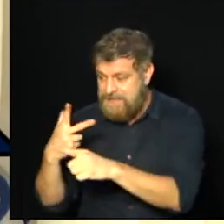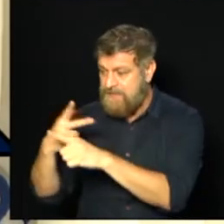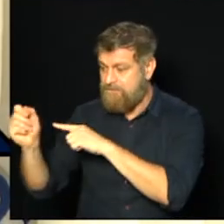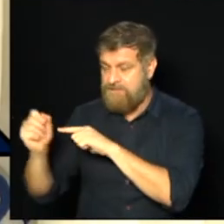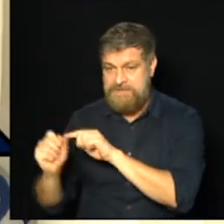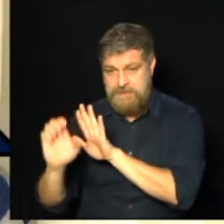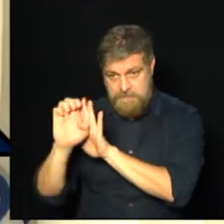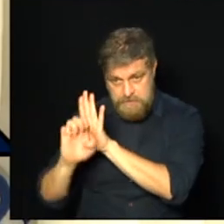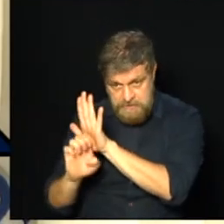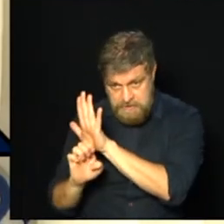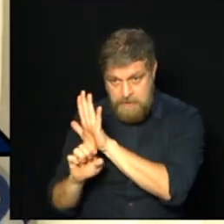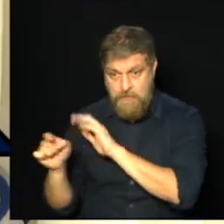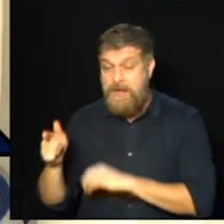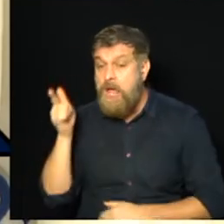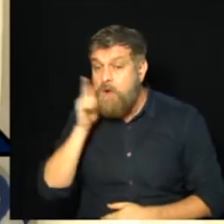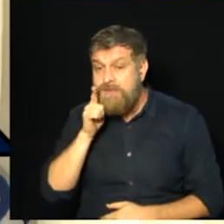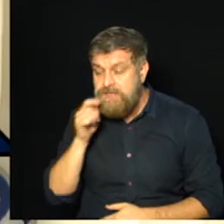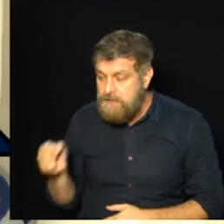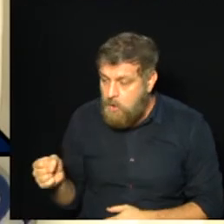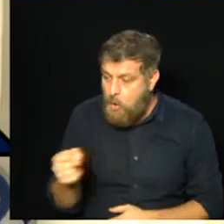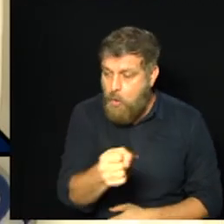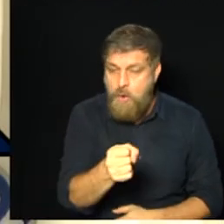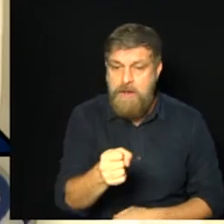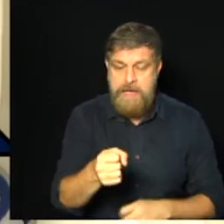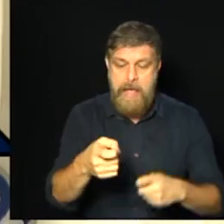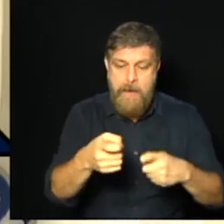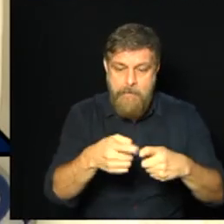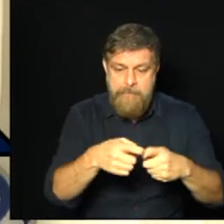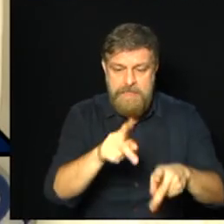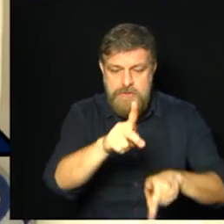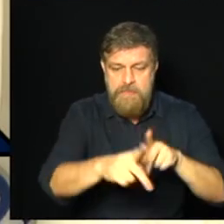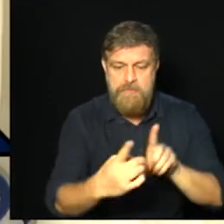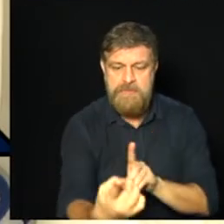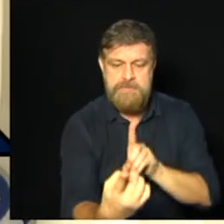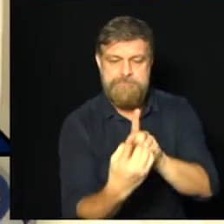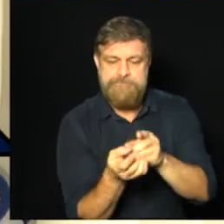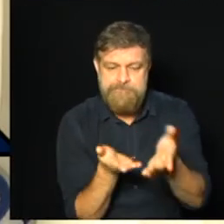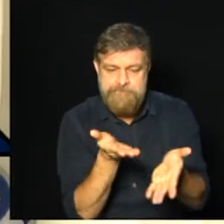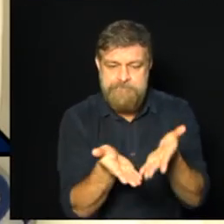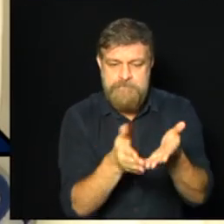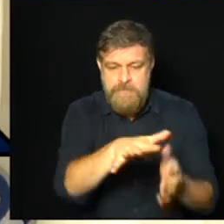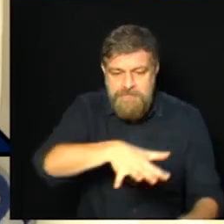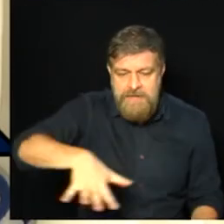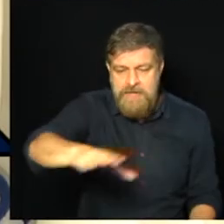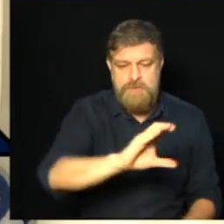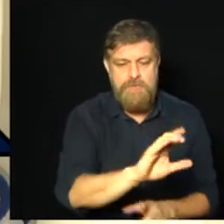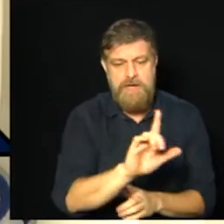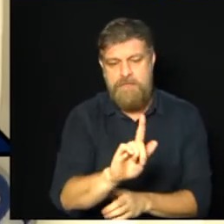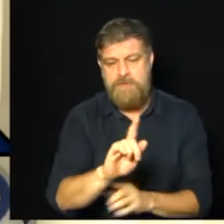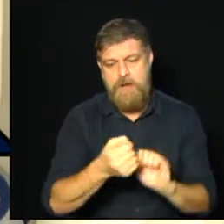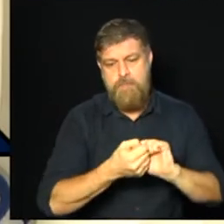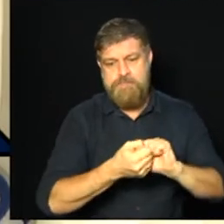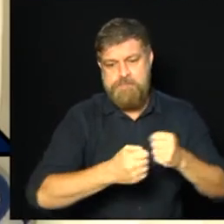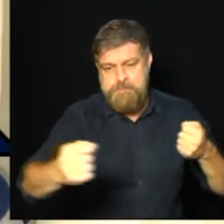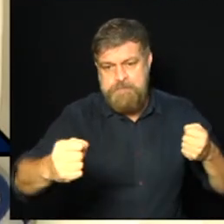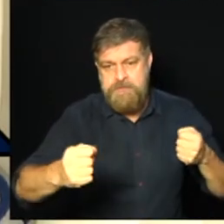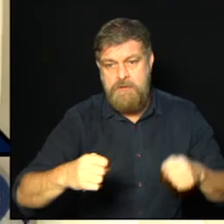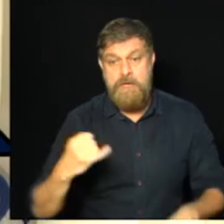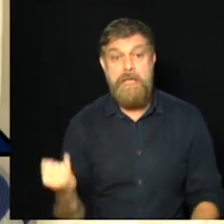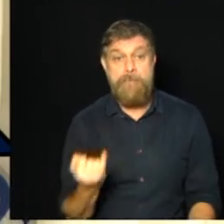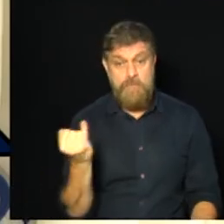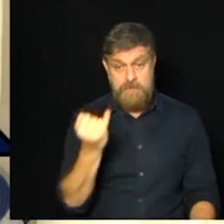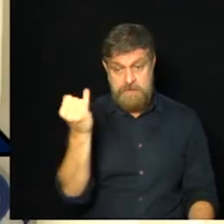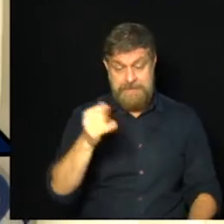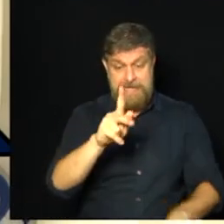ela tem ali a disponibilidade de RH para atender a população da região do Campo Grande, que é uma região muito grande, muito importante, né, com